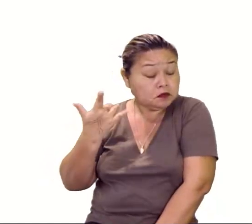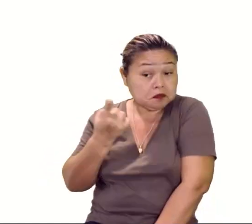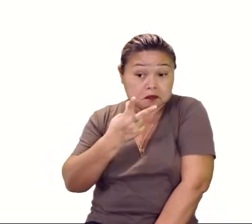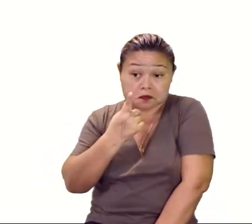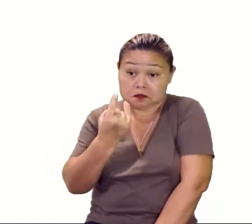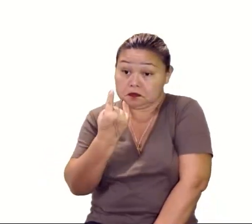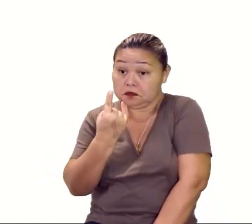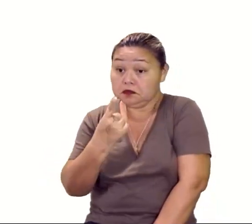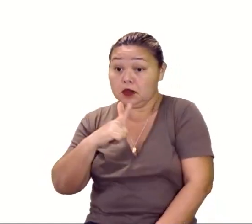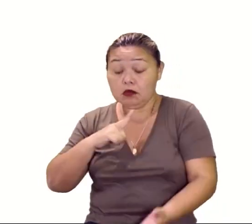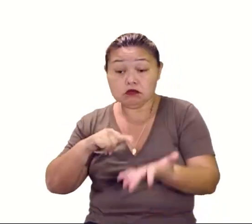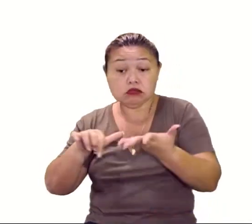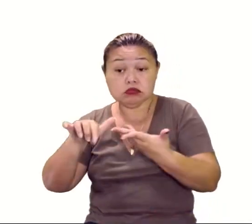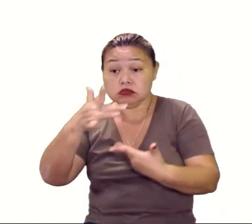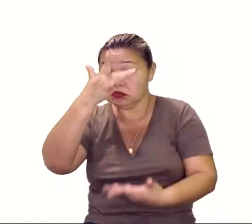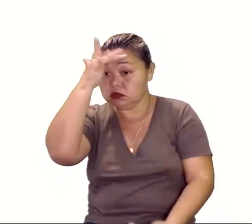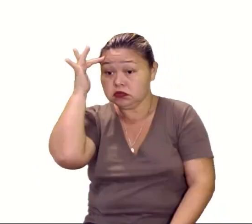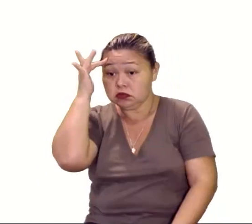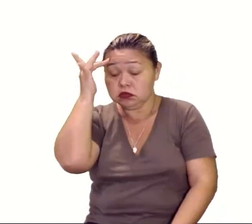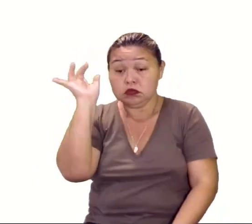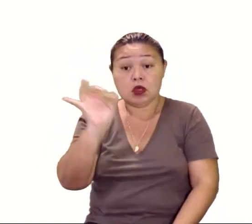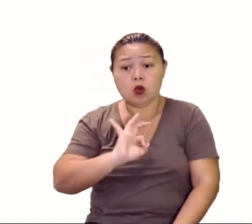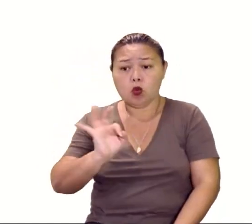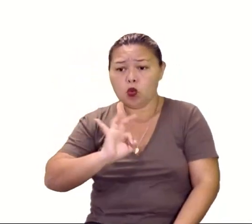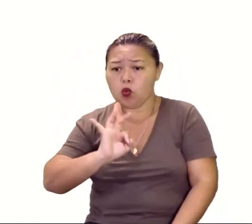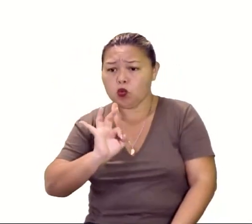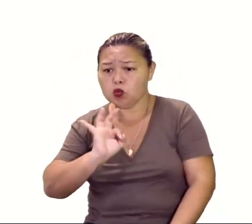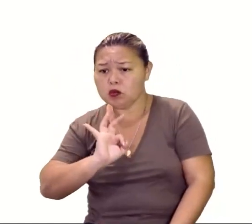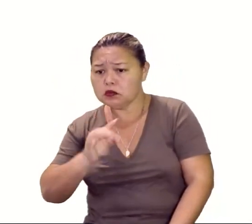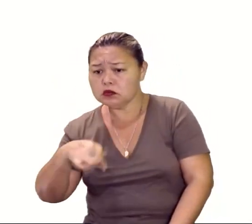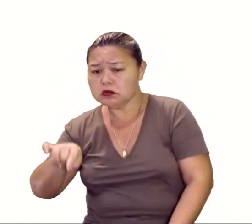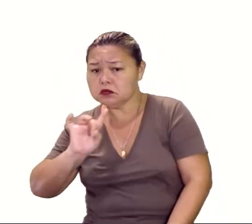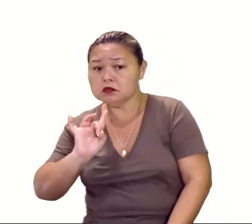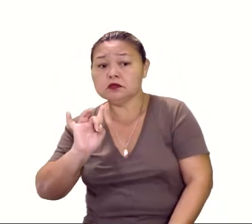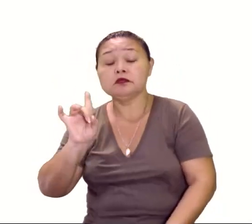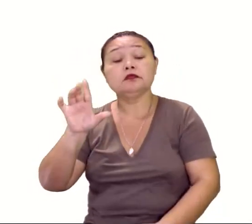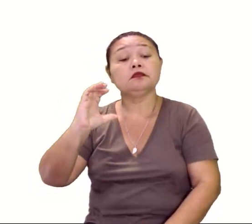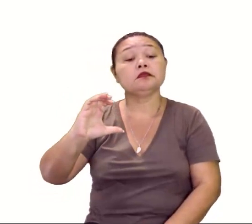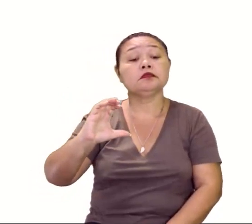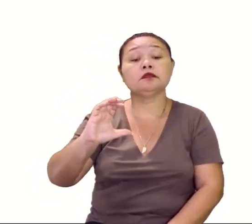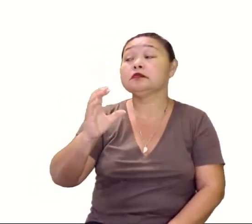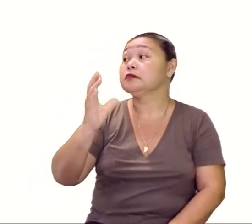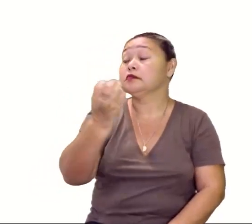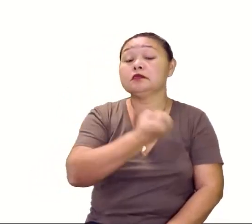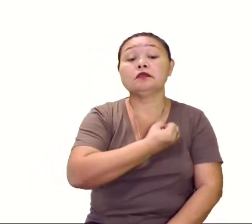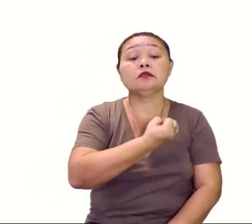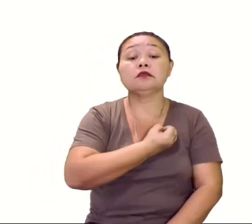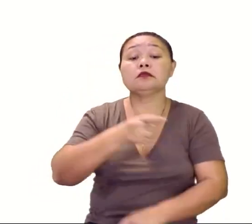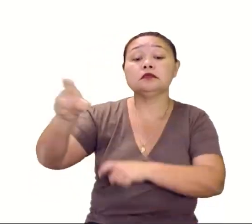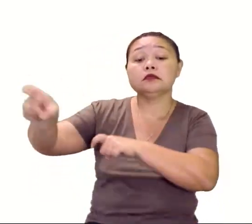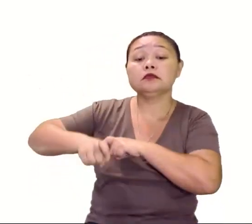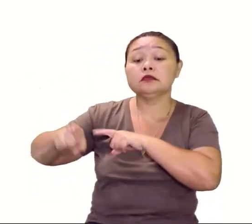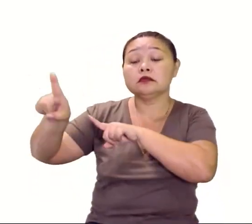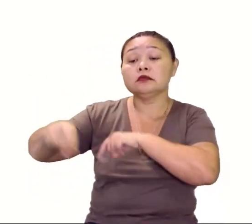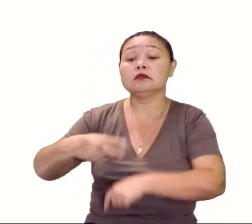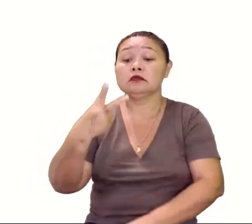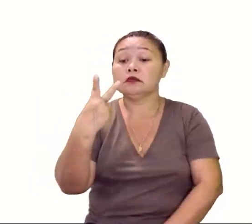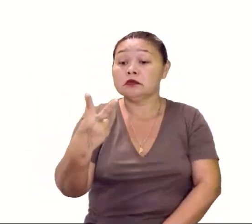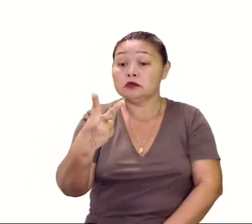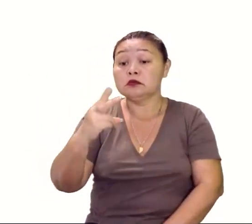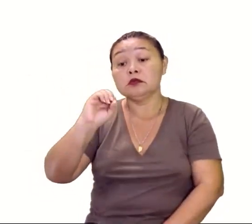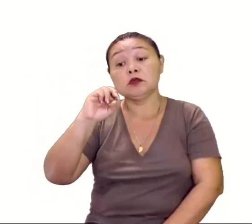1000 e tá um monte de gente ali que não cultiva nada, nenhum dos 3 grãos. E a letra C? O número de agricultores que